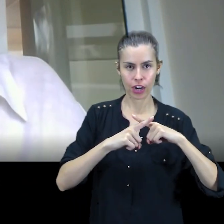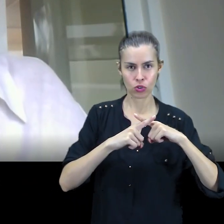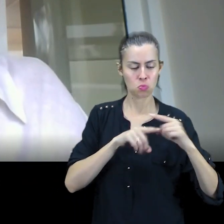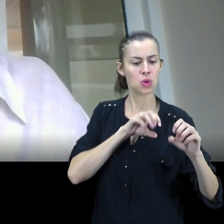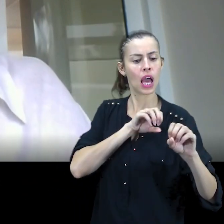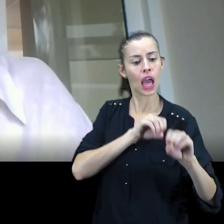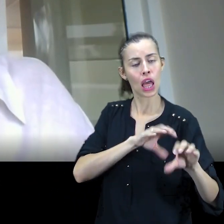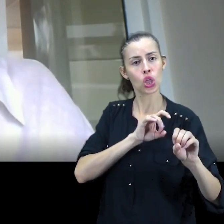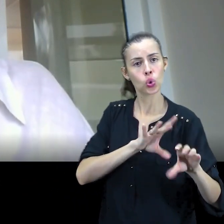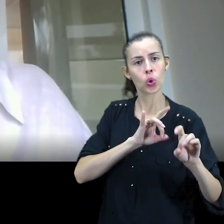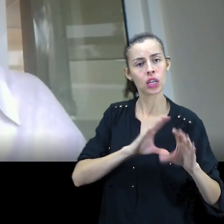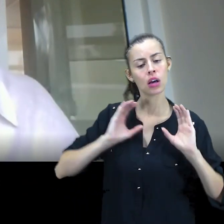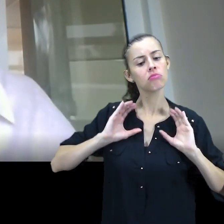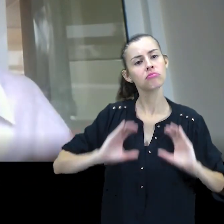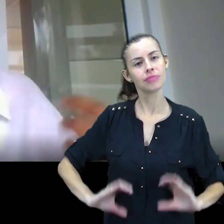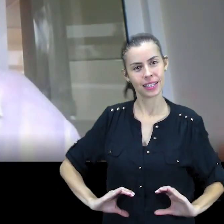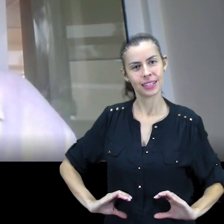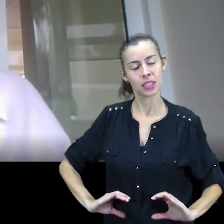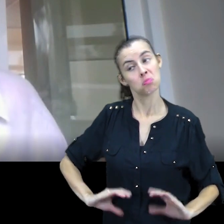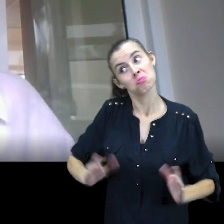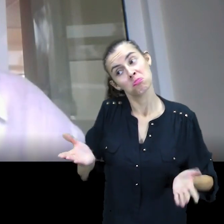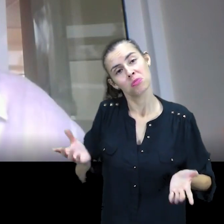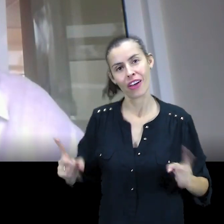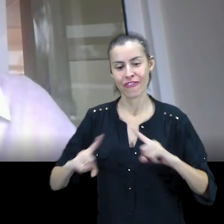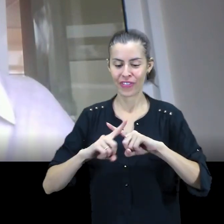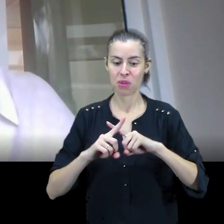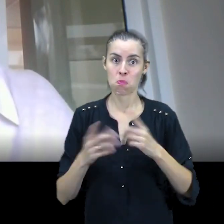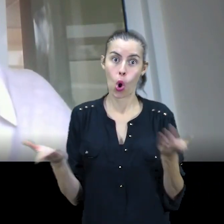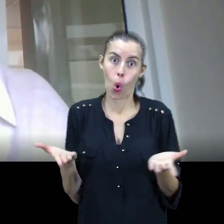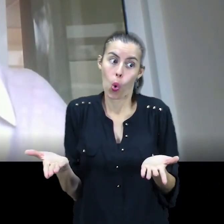só ações de saúde, né? Mas que pedissem para a gente